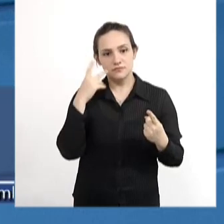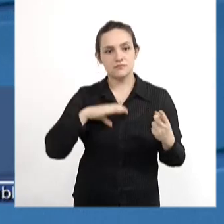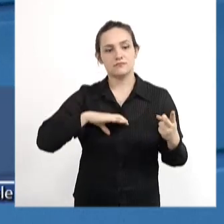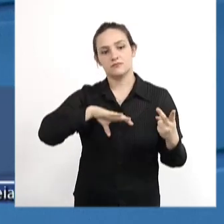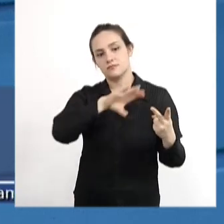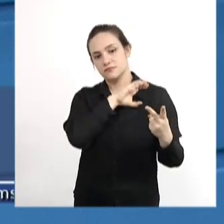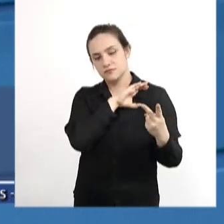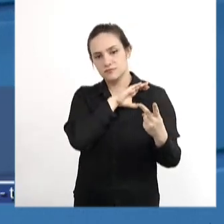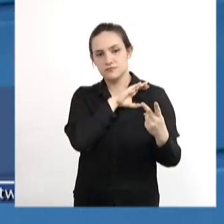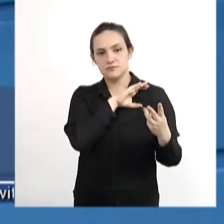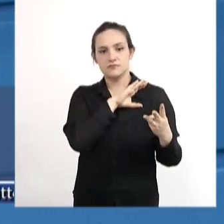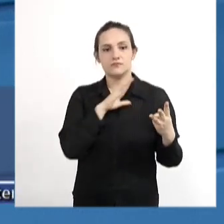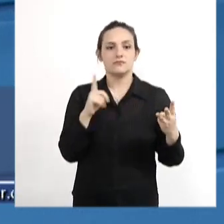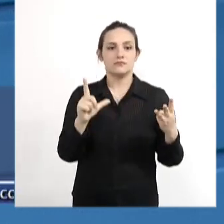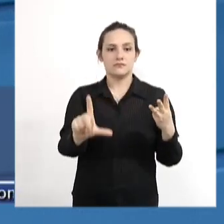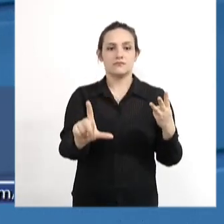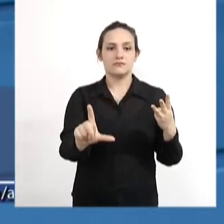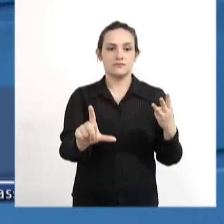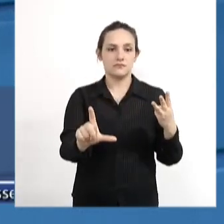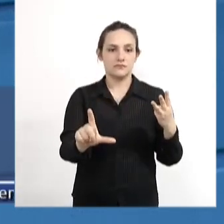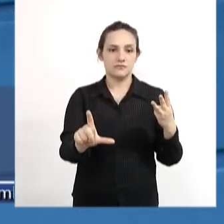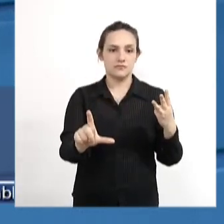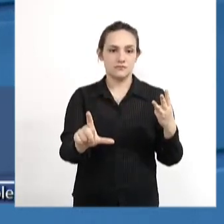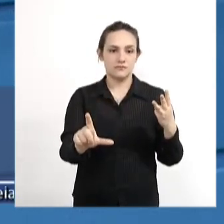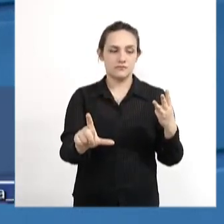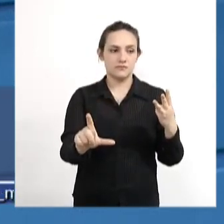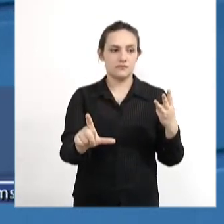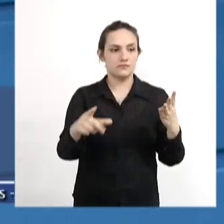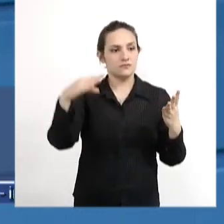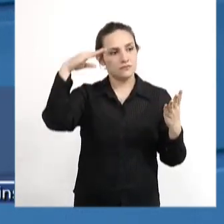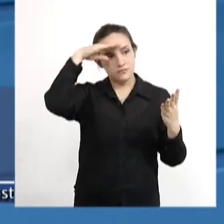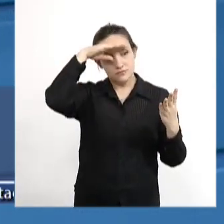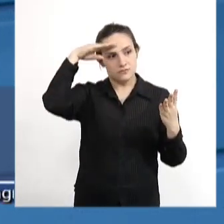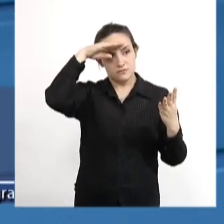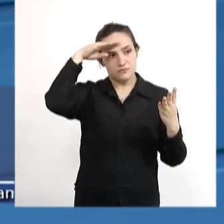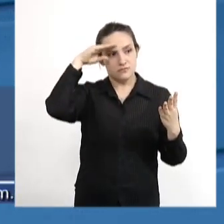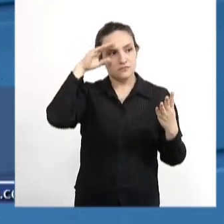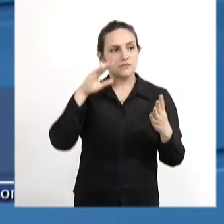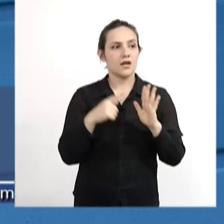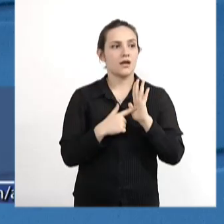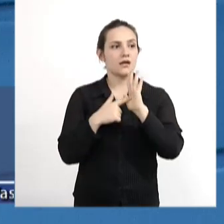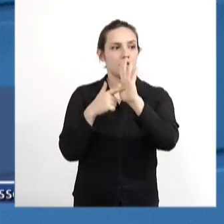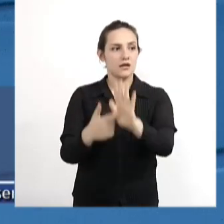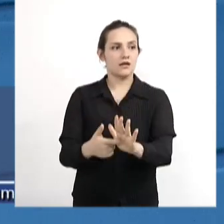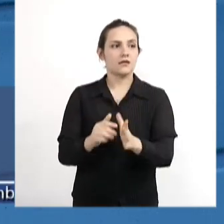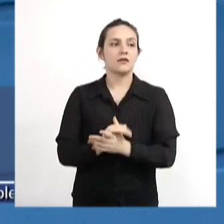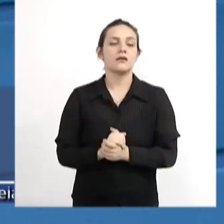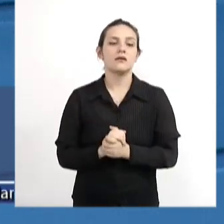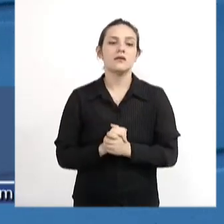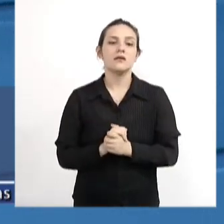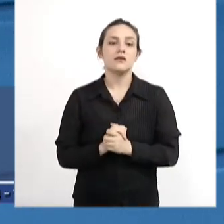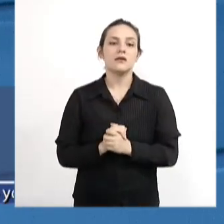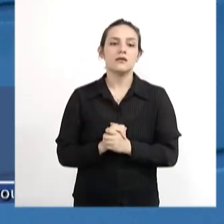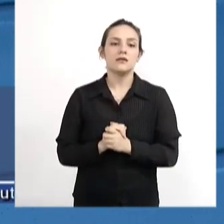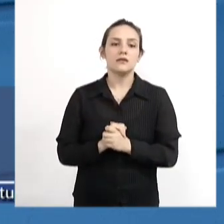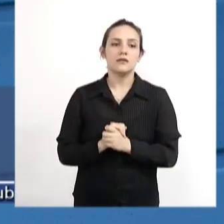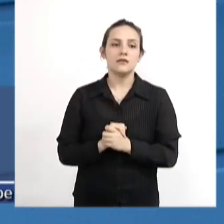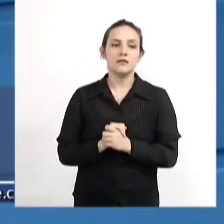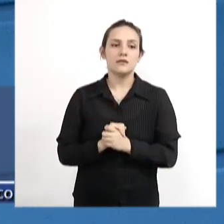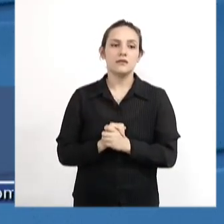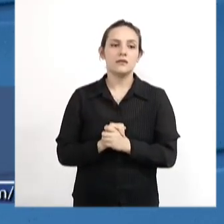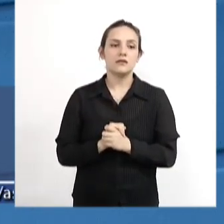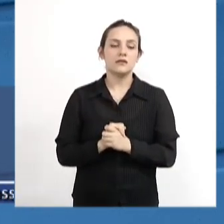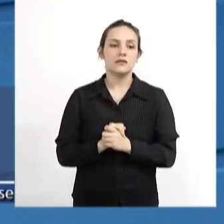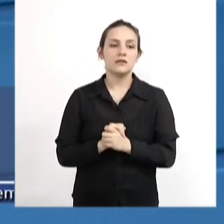Capitão Contar, Lucas de Lima e Cabo Almi, apresentamos